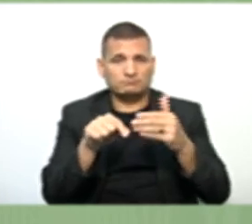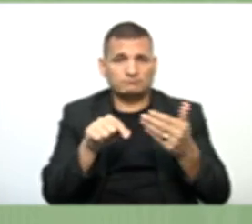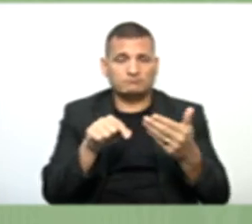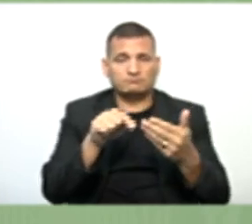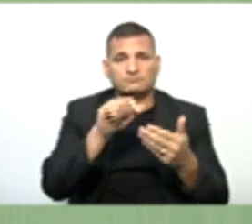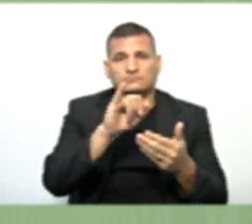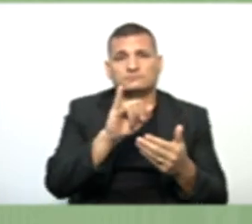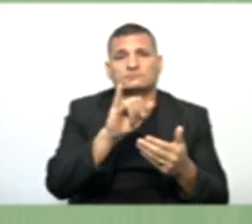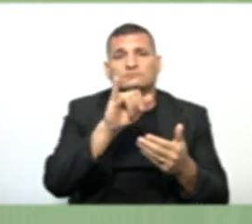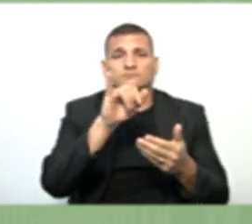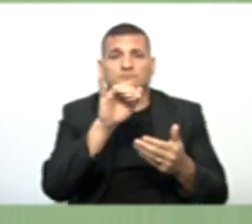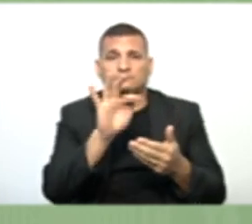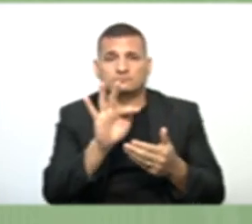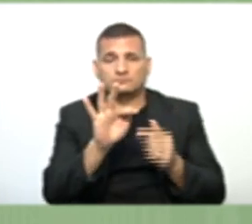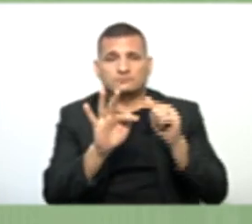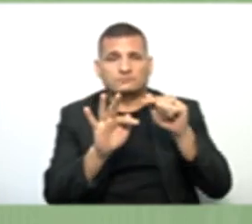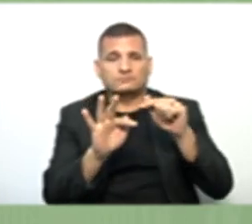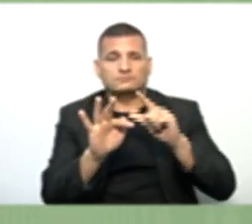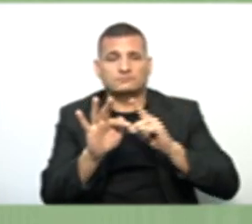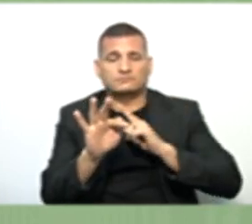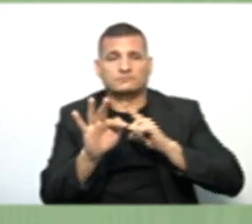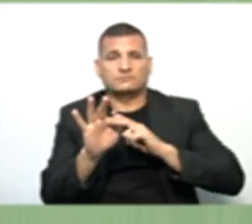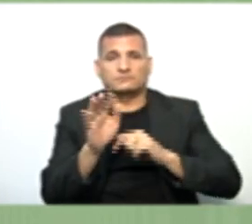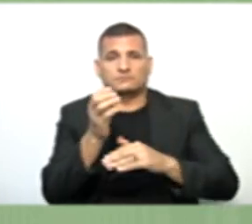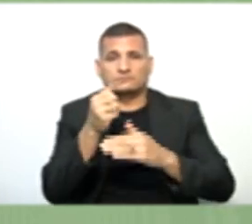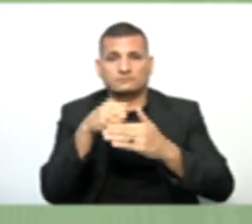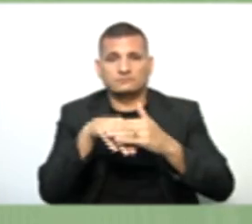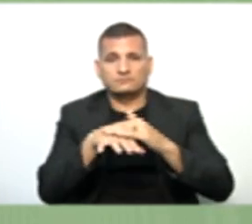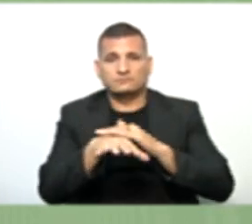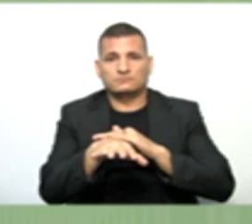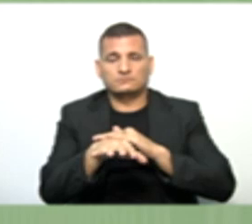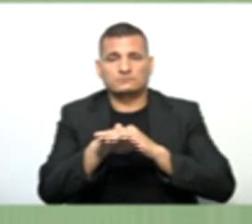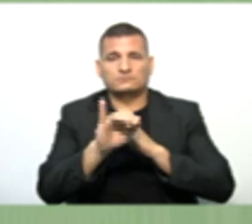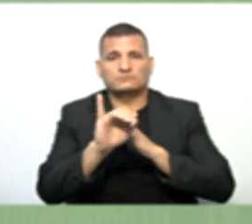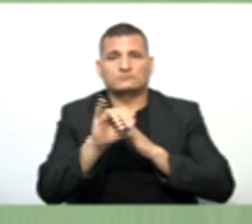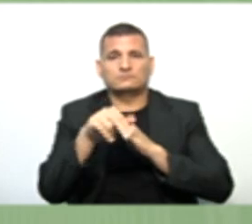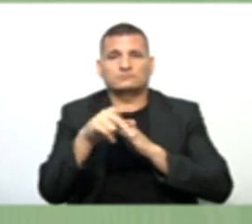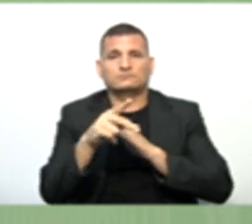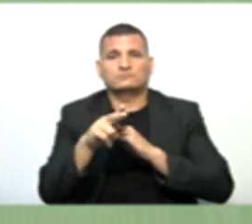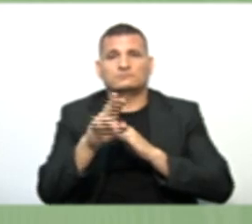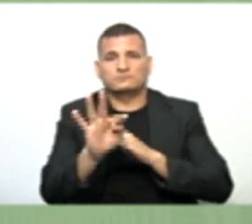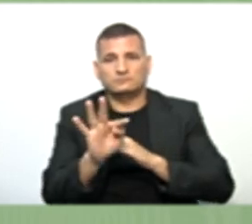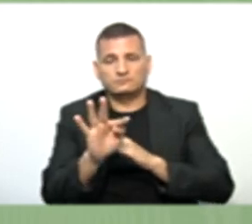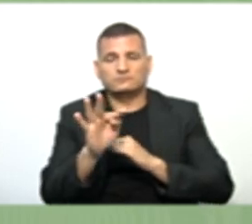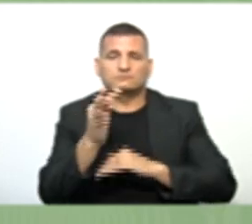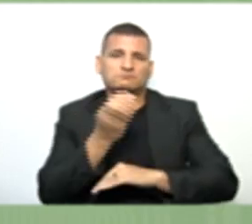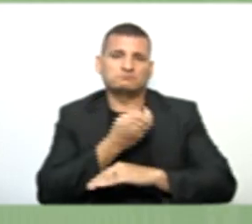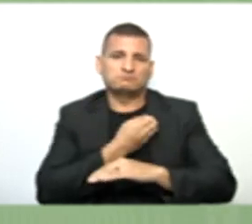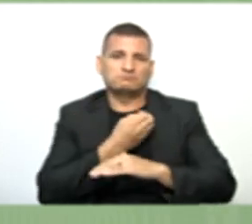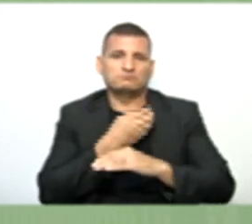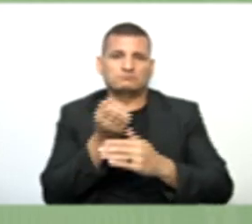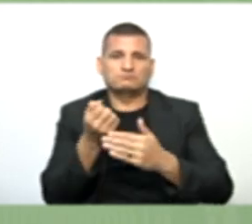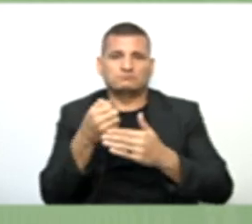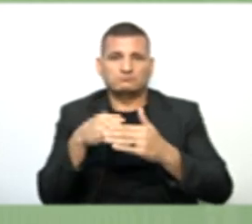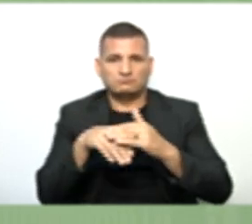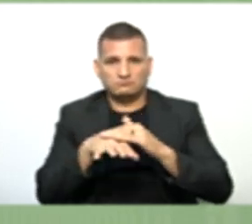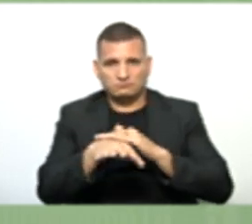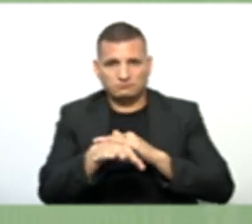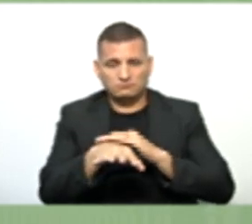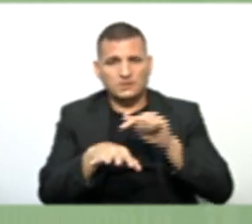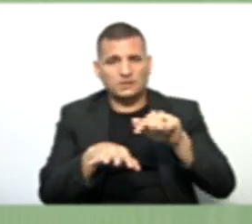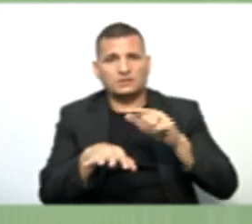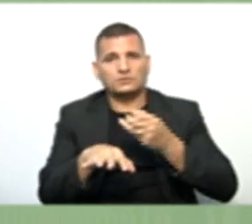realizado através de um input, né? Primeiramente, nesse exemplo aqui, vou fazer um input de um número. Esse número vai